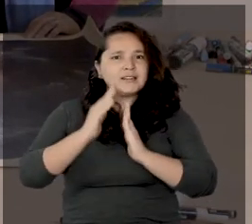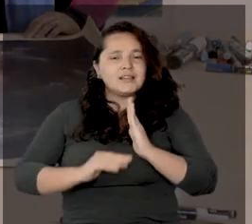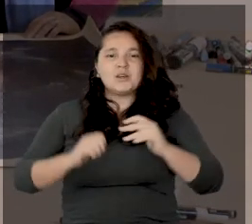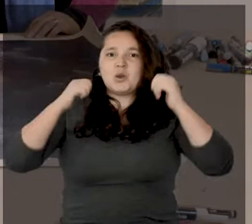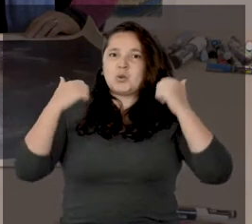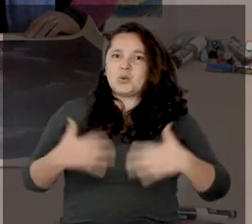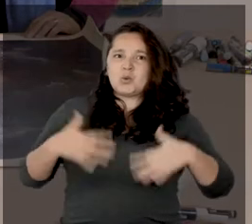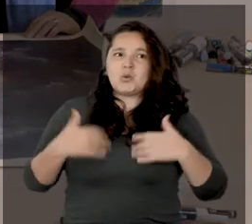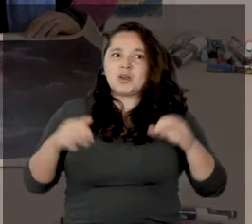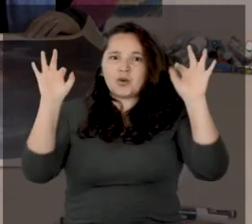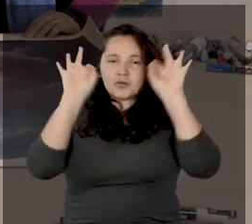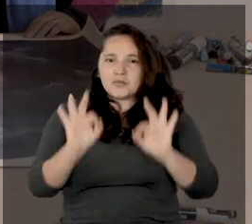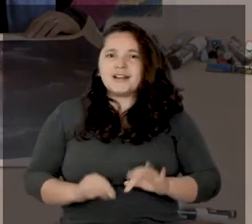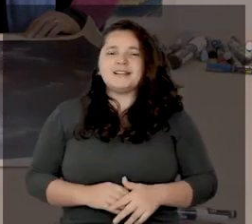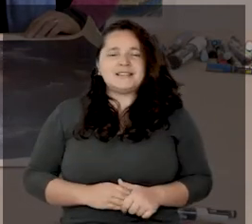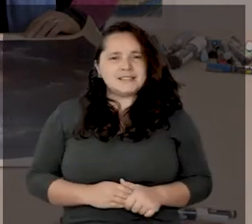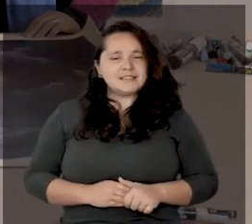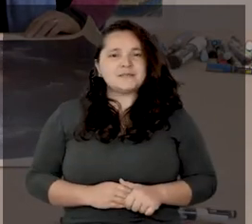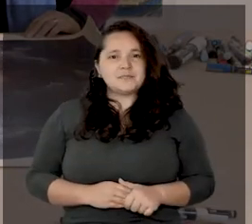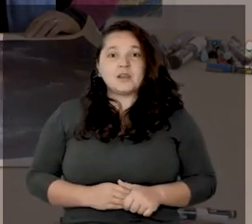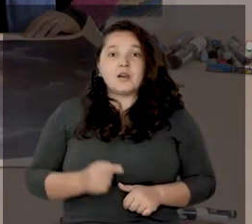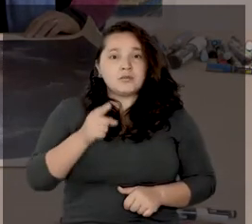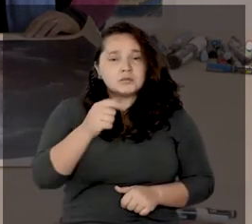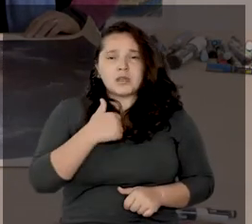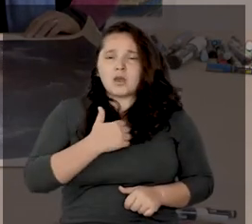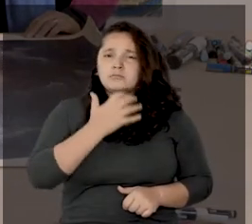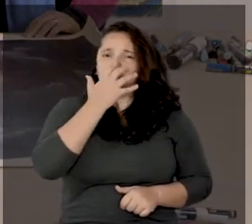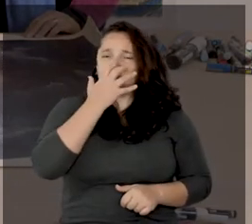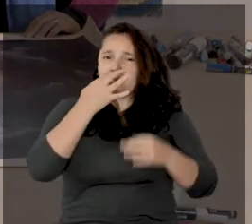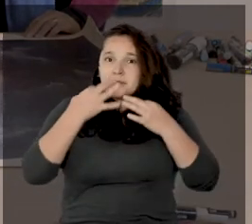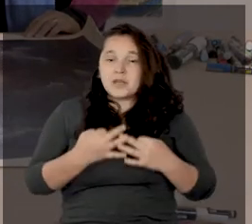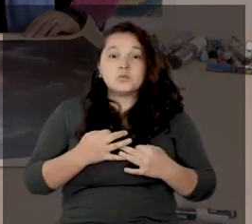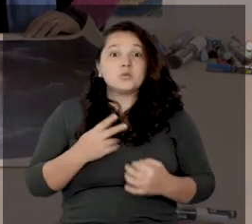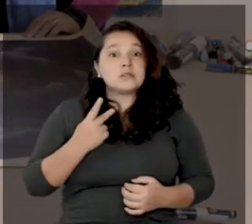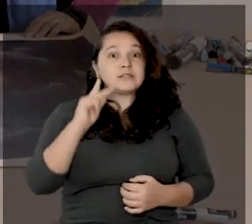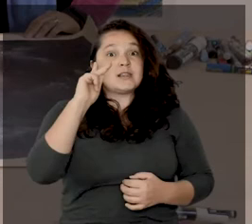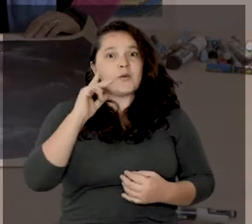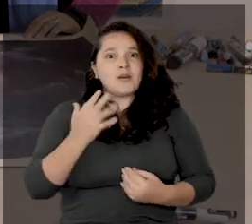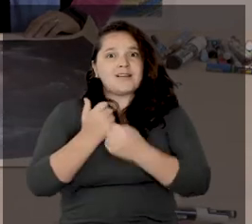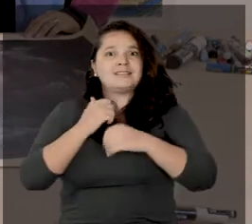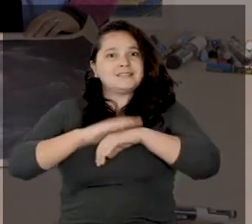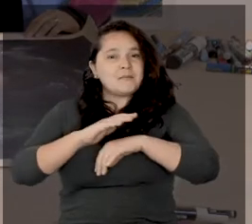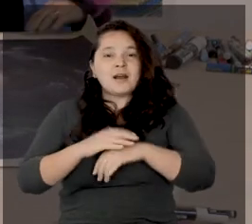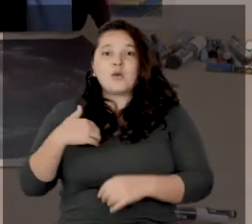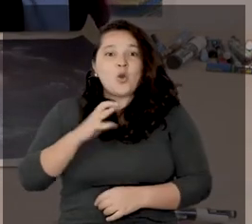muito feliz, muito feliz. Você é uma pessoa que eu admiro muito, curto o seu trabalho, aliás, cadê a minha obra?